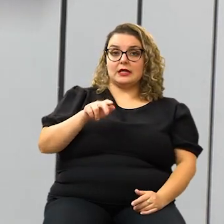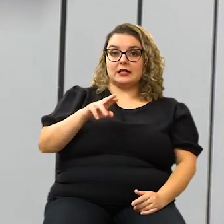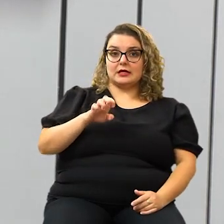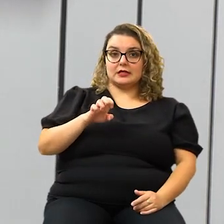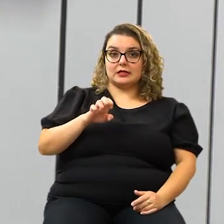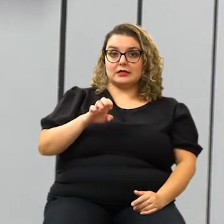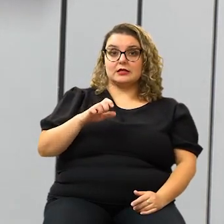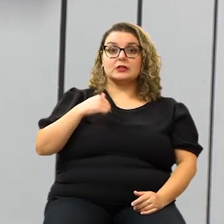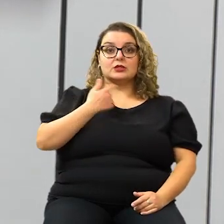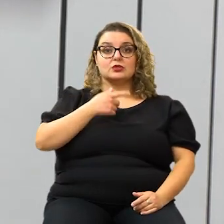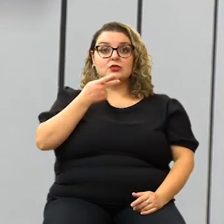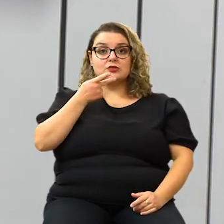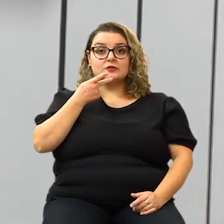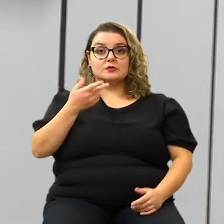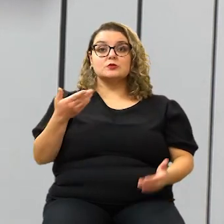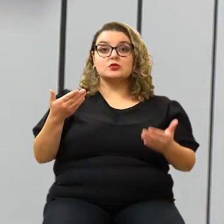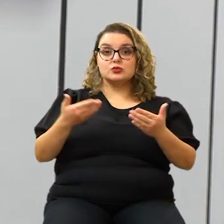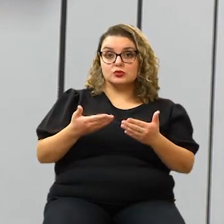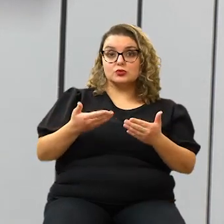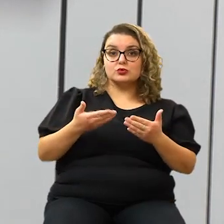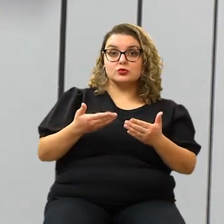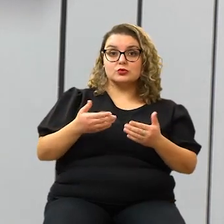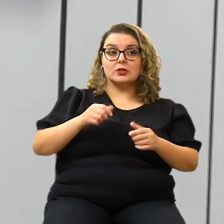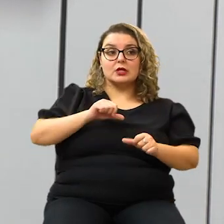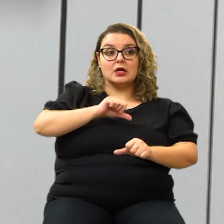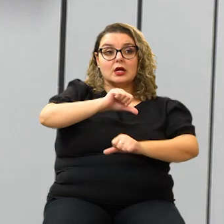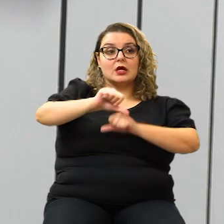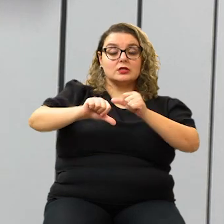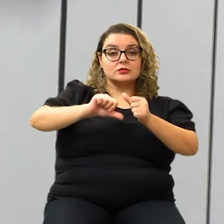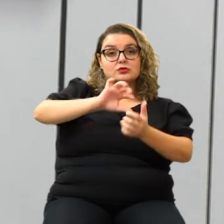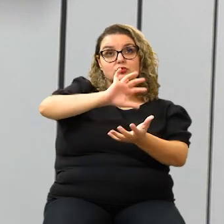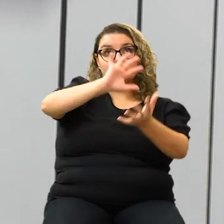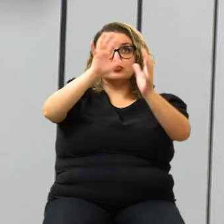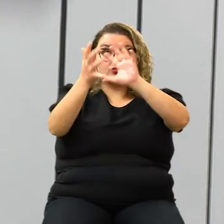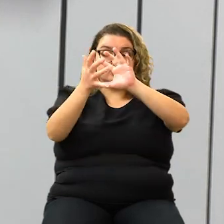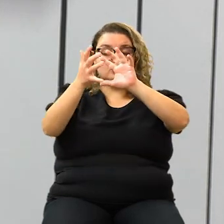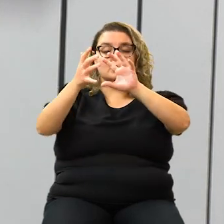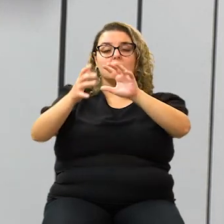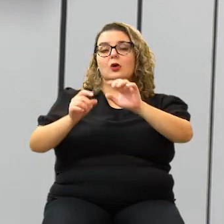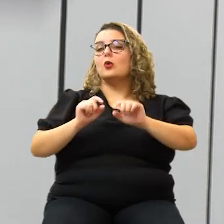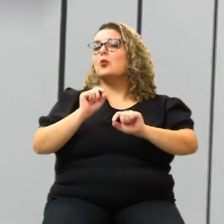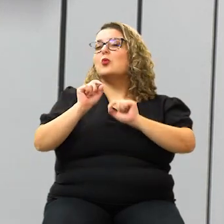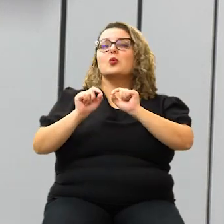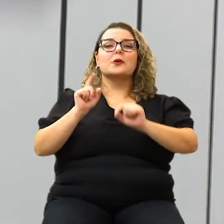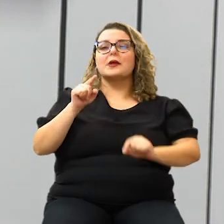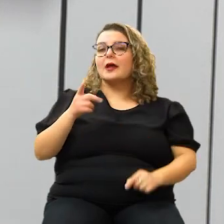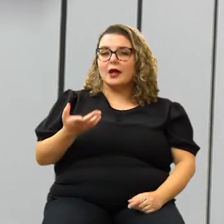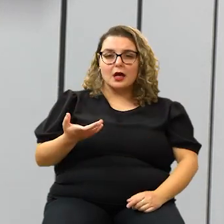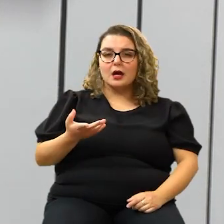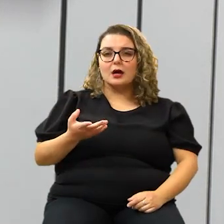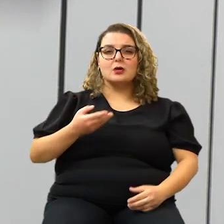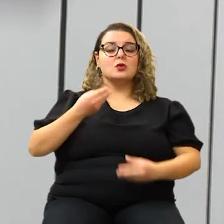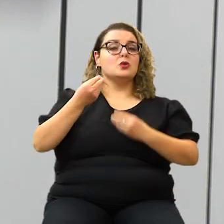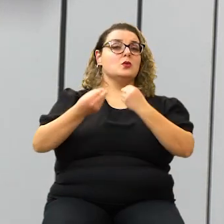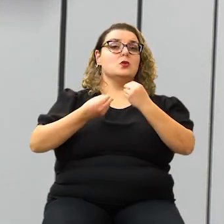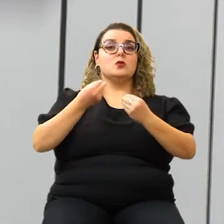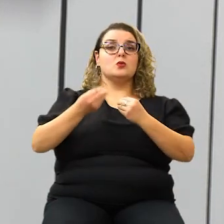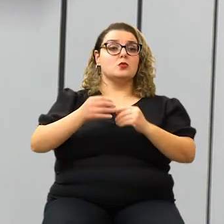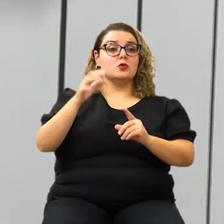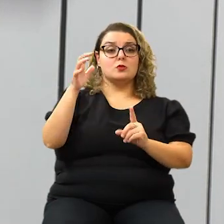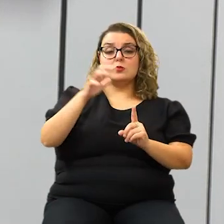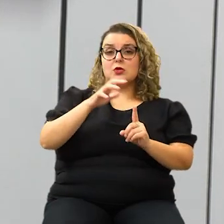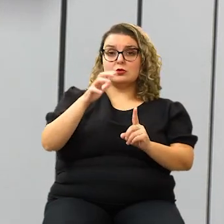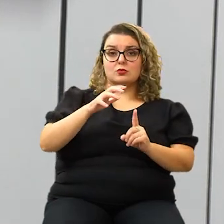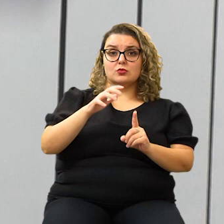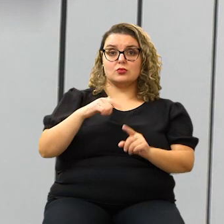estamos falando hoje sobre as mudanças climáticas, né? O que são, como elas influenciam